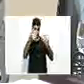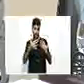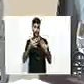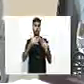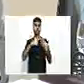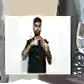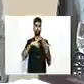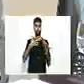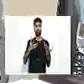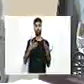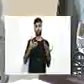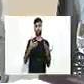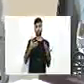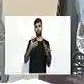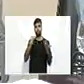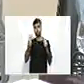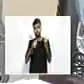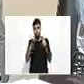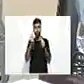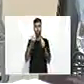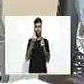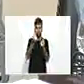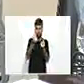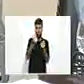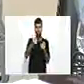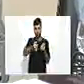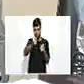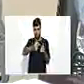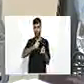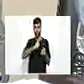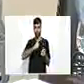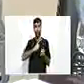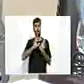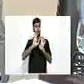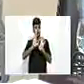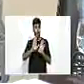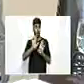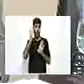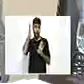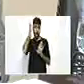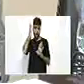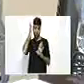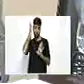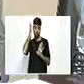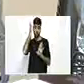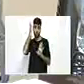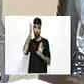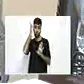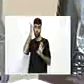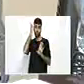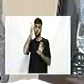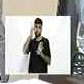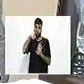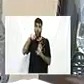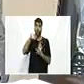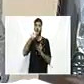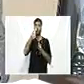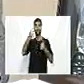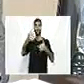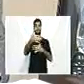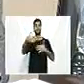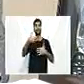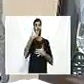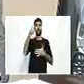aí eh os recursos são poucos mas eu acho eu acho eh beneficiar o